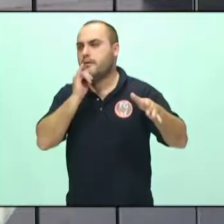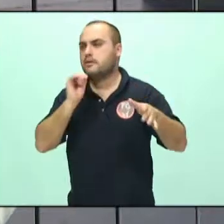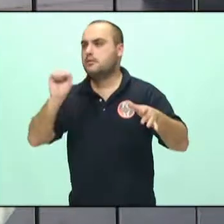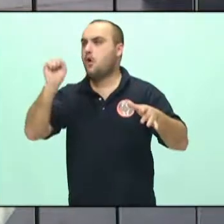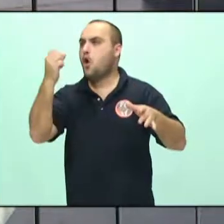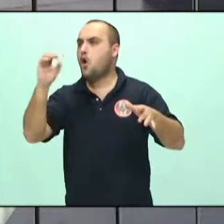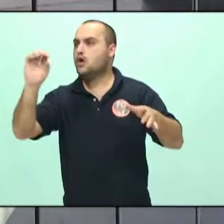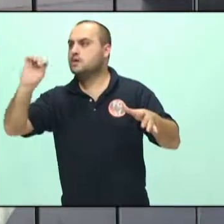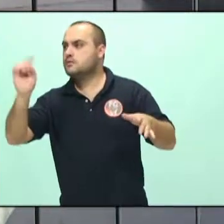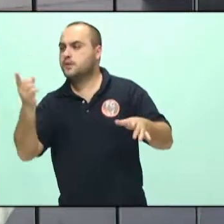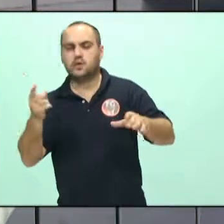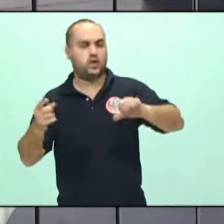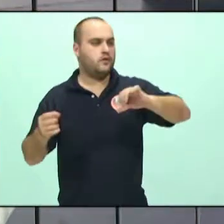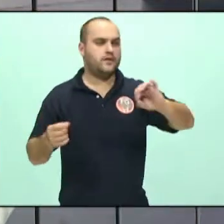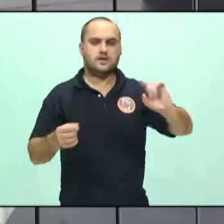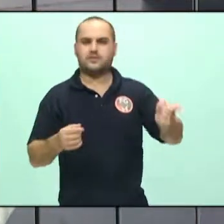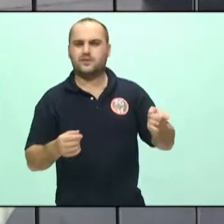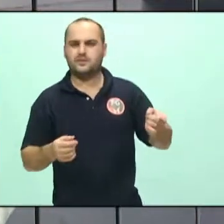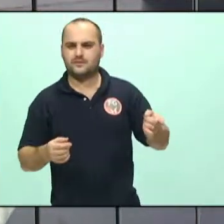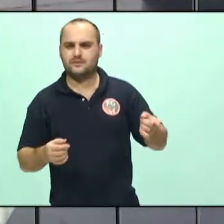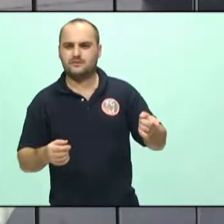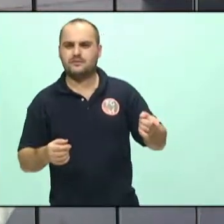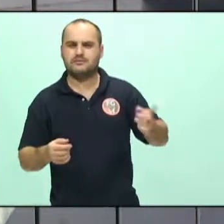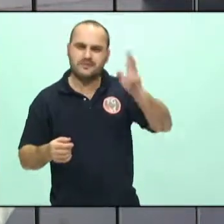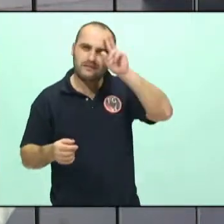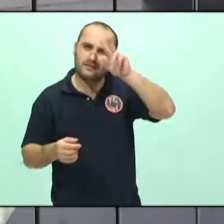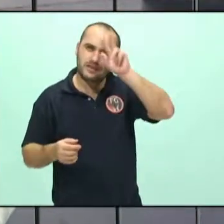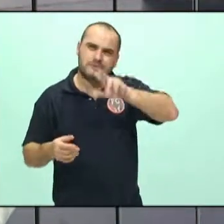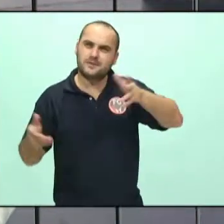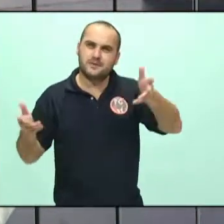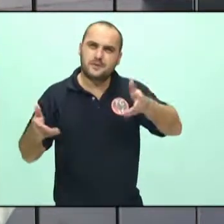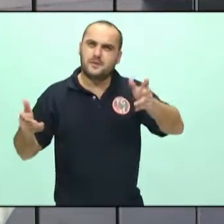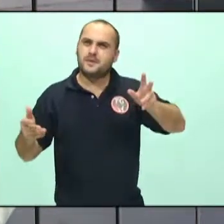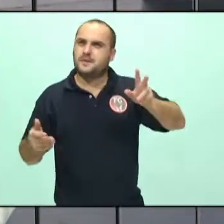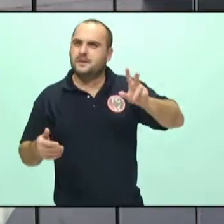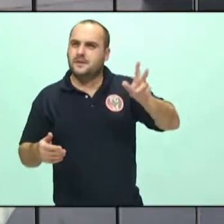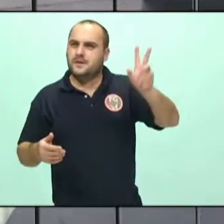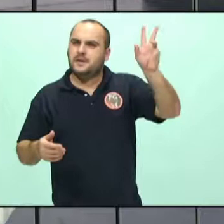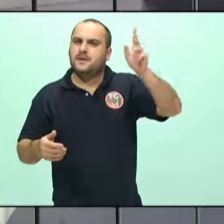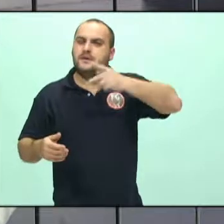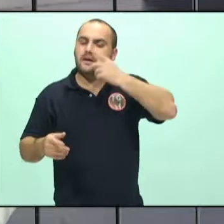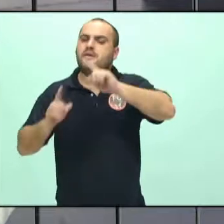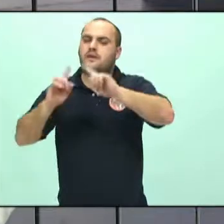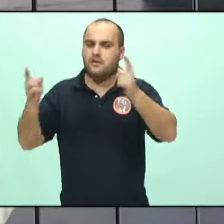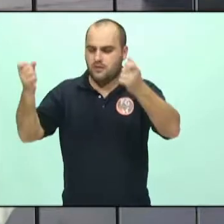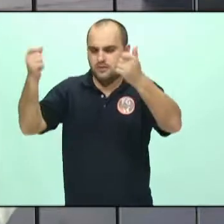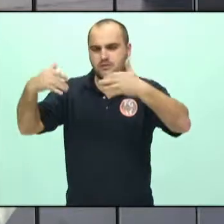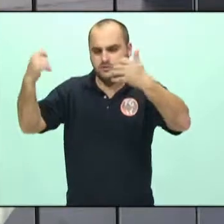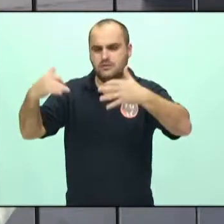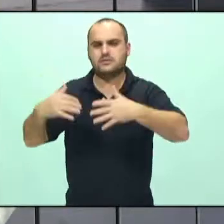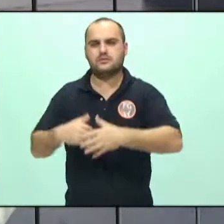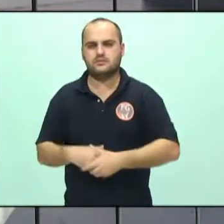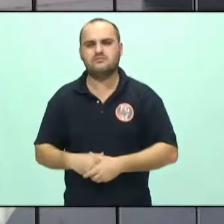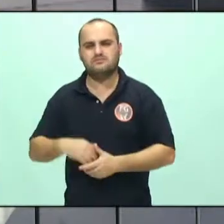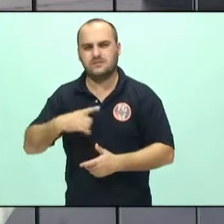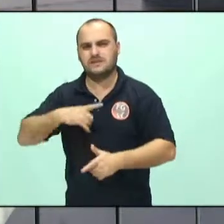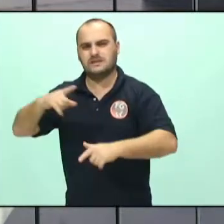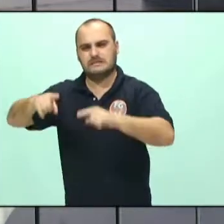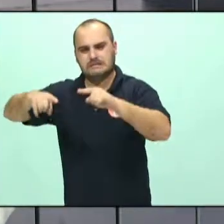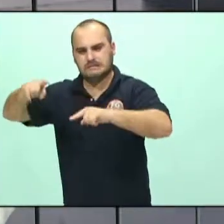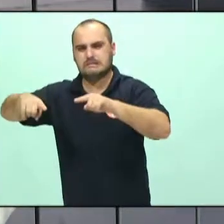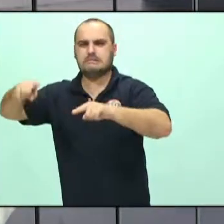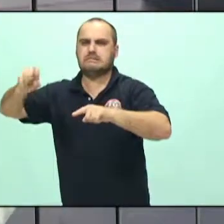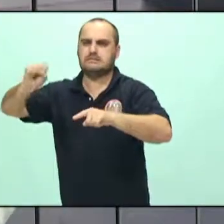Para 90 mil. É uma coisa assim, eu não lembro agora, mas ele foi comentado ali. A disparidade é muito grande. É muito grande e sem